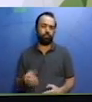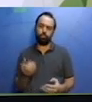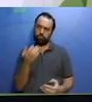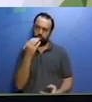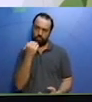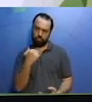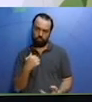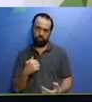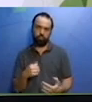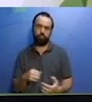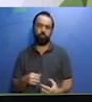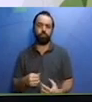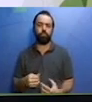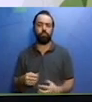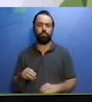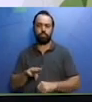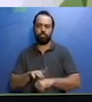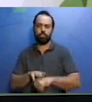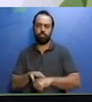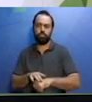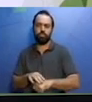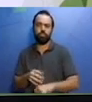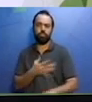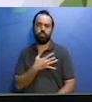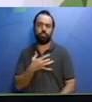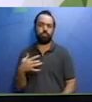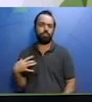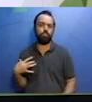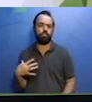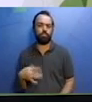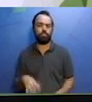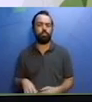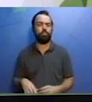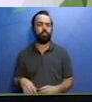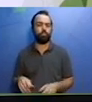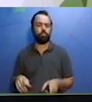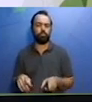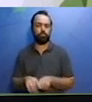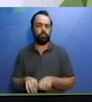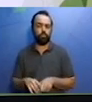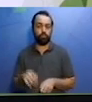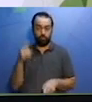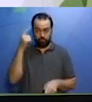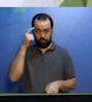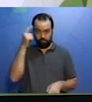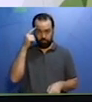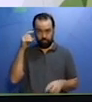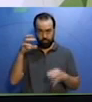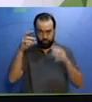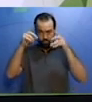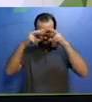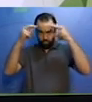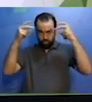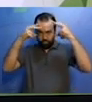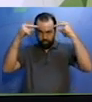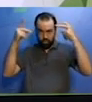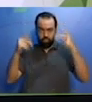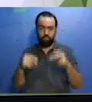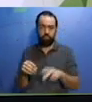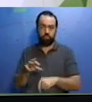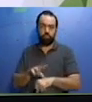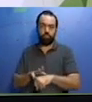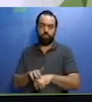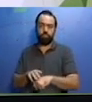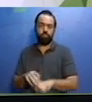ingerida, ela causa sérios problemas à saúde, inclusive problemas neurológicos, né? E ainda